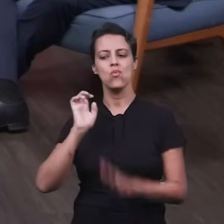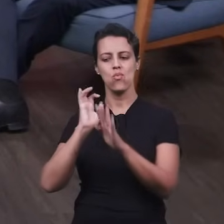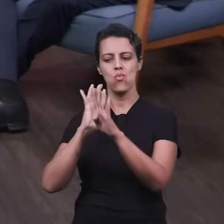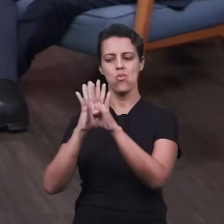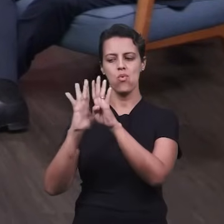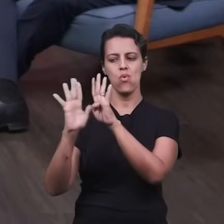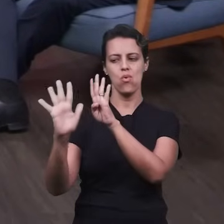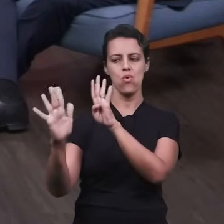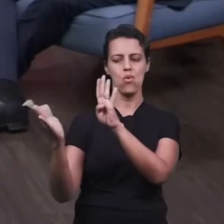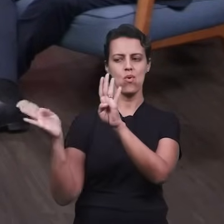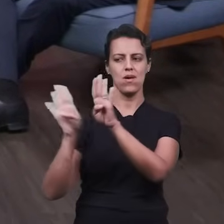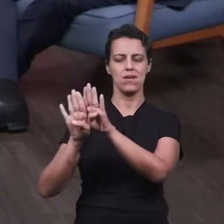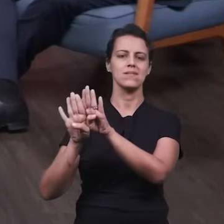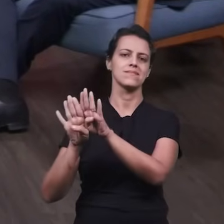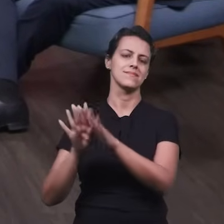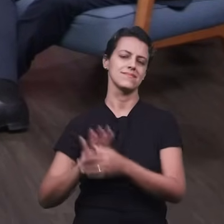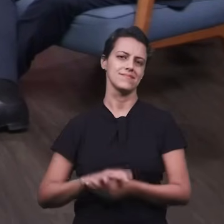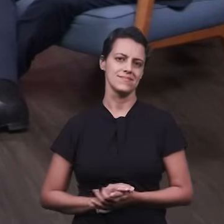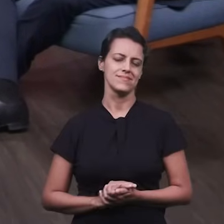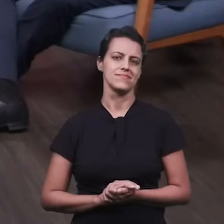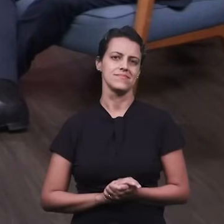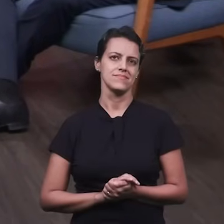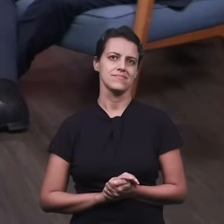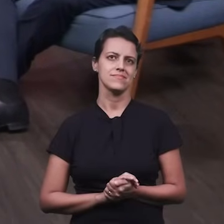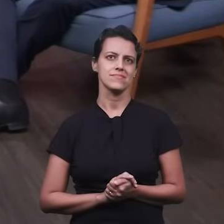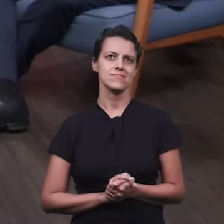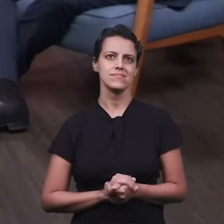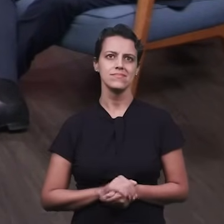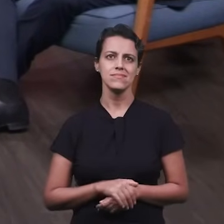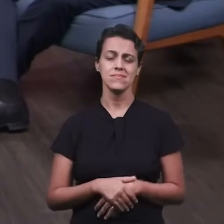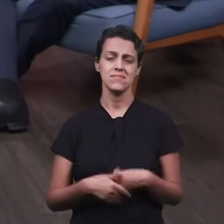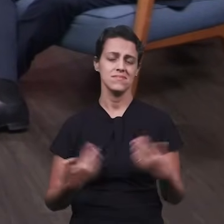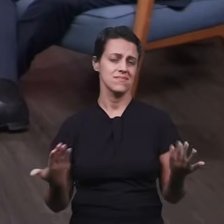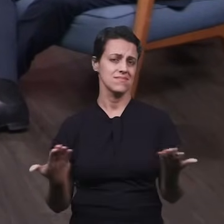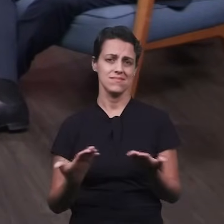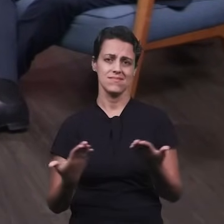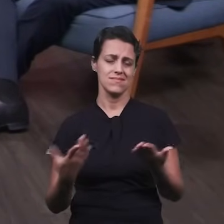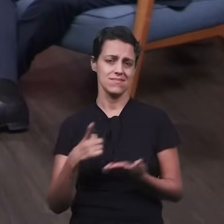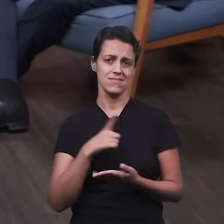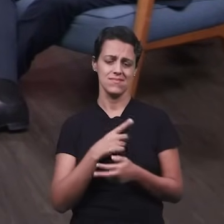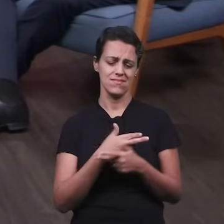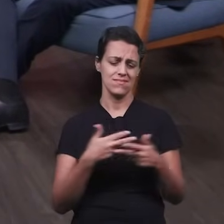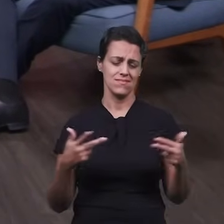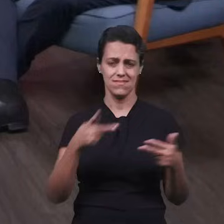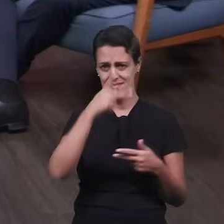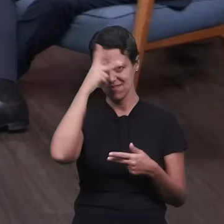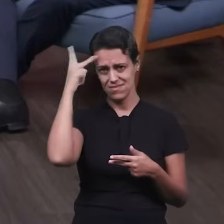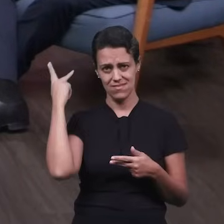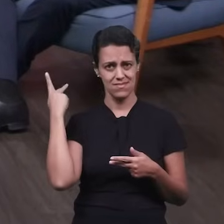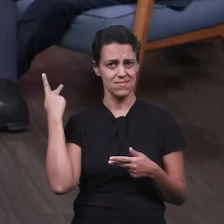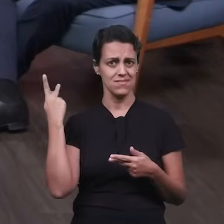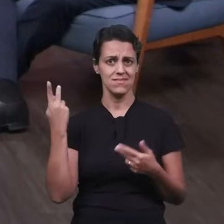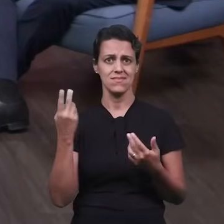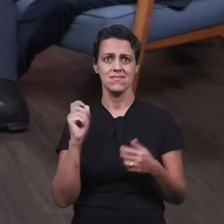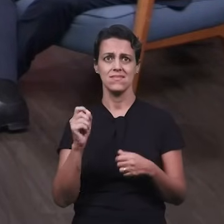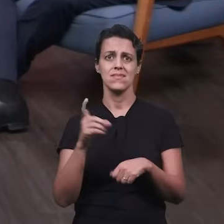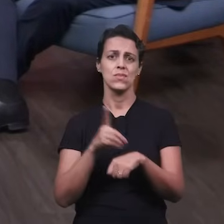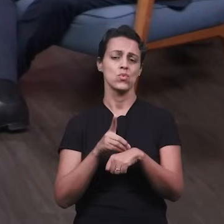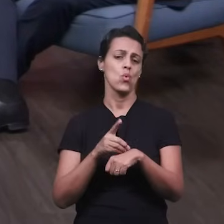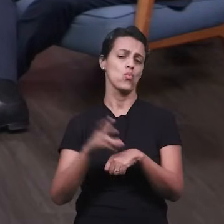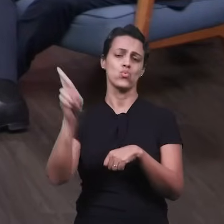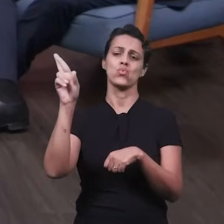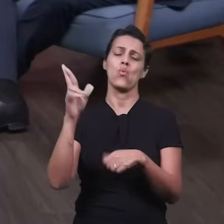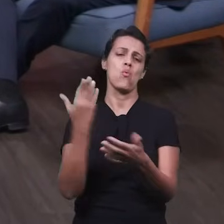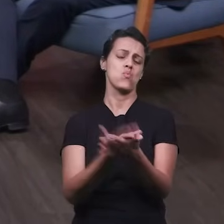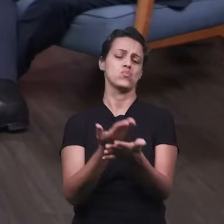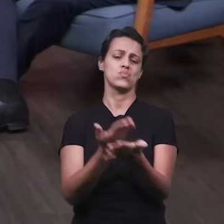dado conhecer. Você tem que lembrar, Jesus, os mistérios, esse acesso... Hoje nós temos muitos doutores aí do Novo Testamento, Velho Testamento, que acham que eles